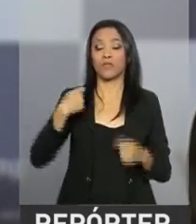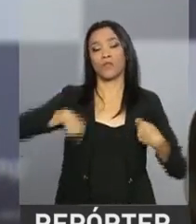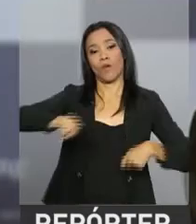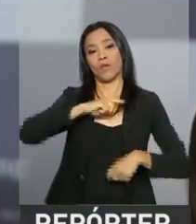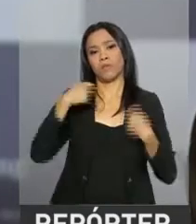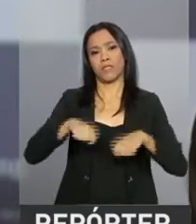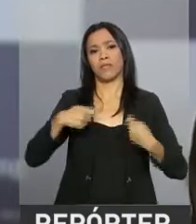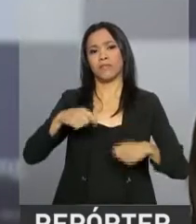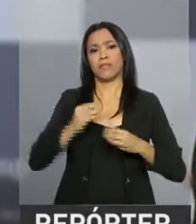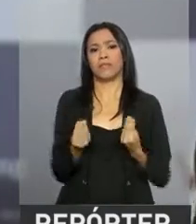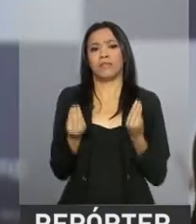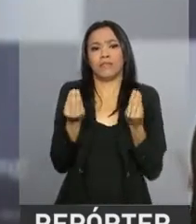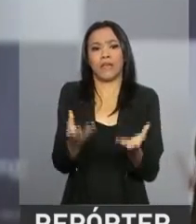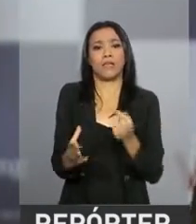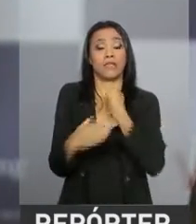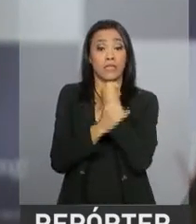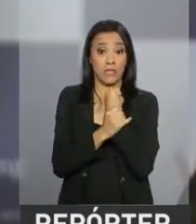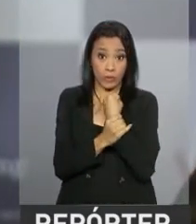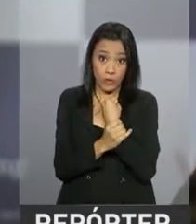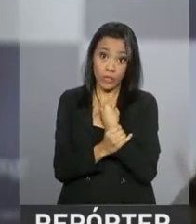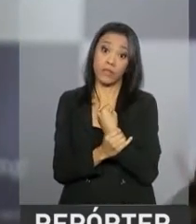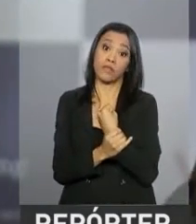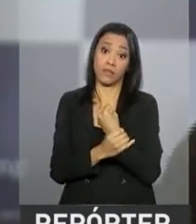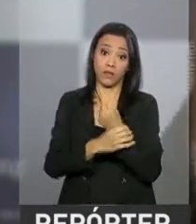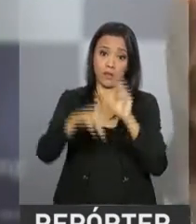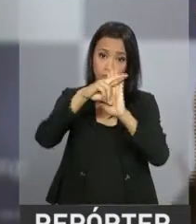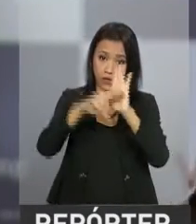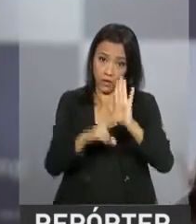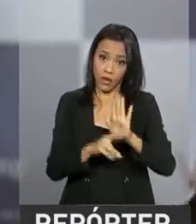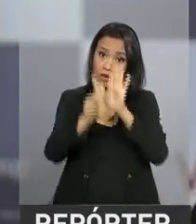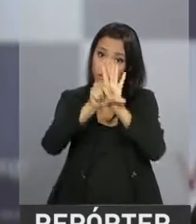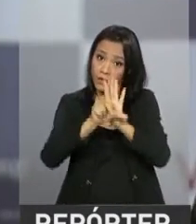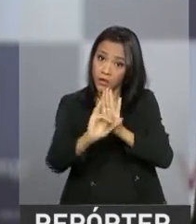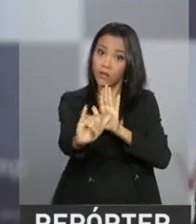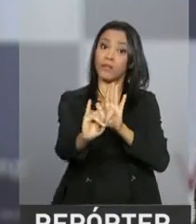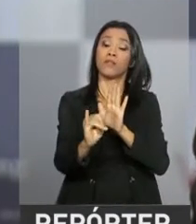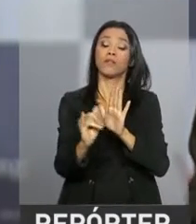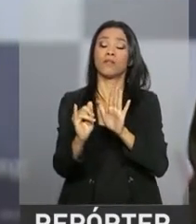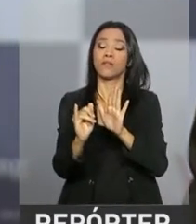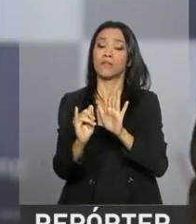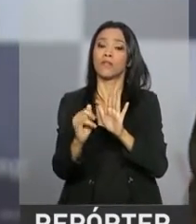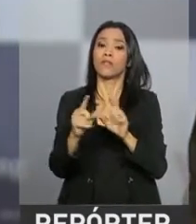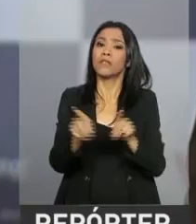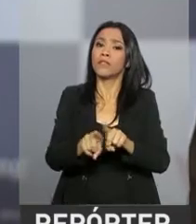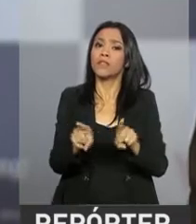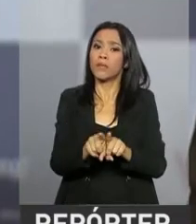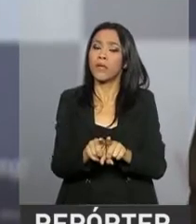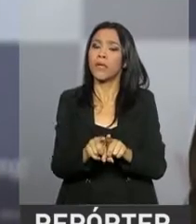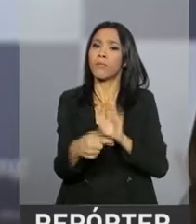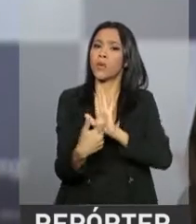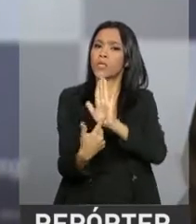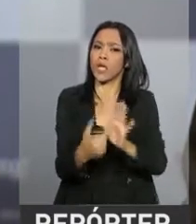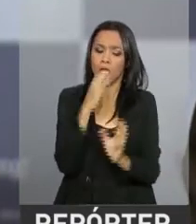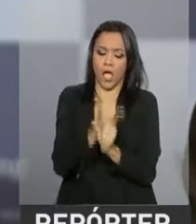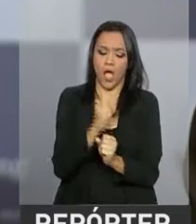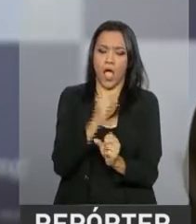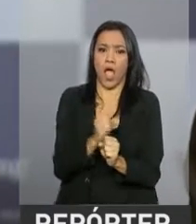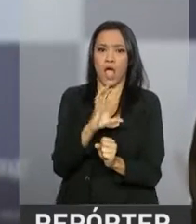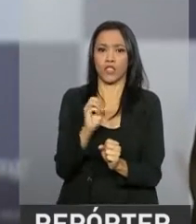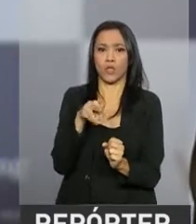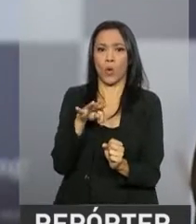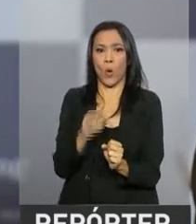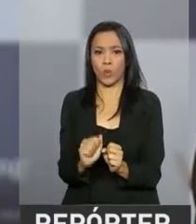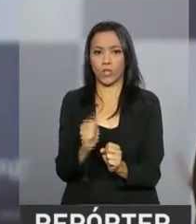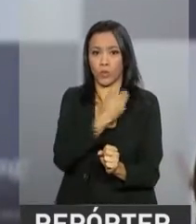segurança jurídica e temos que também mostrar que as contas públicas não vão